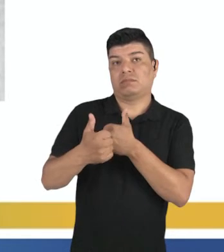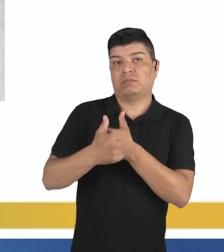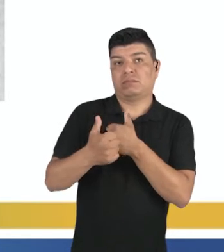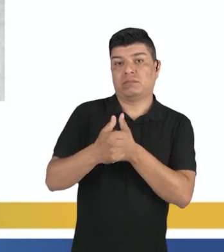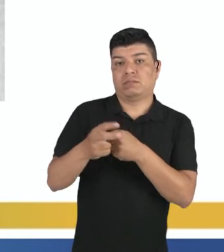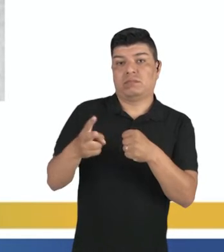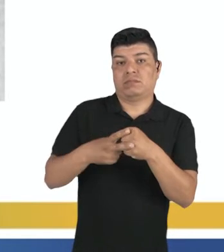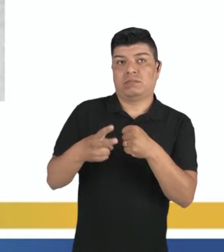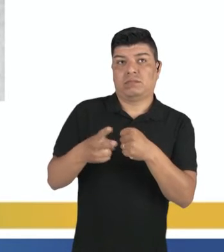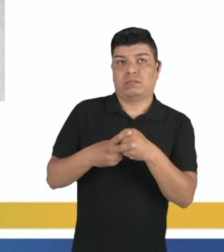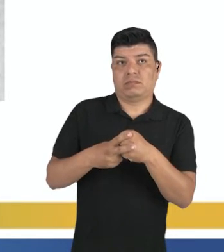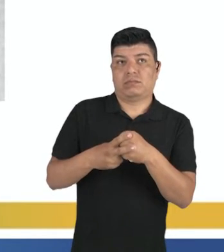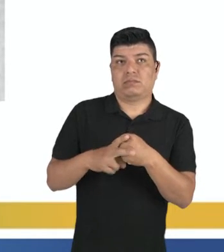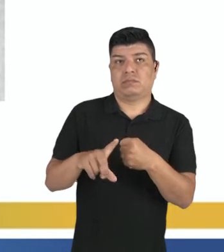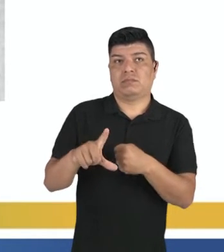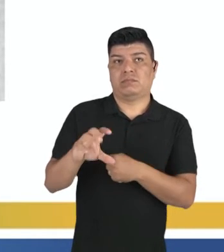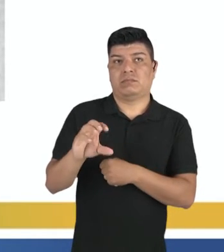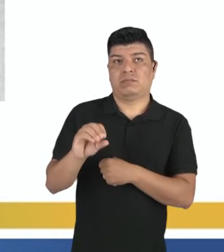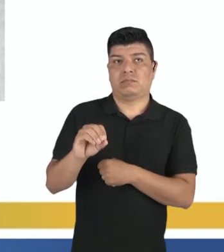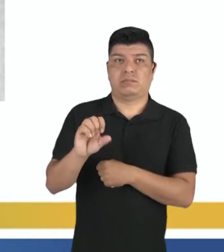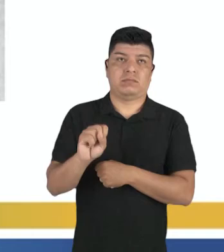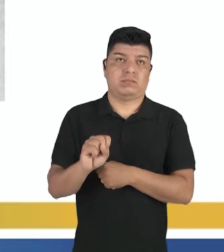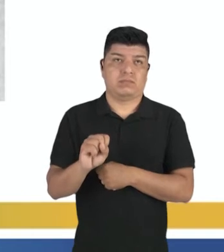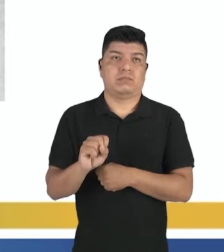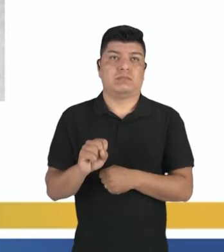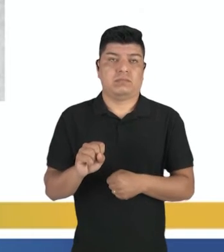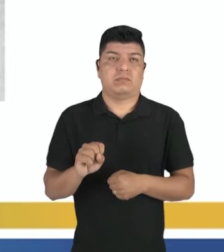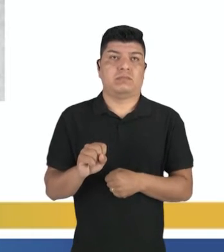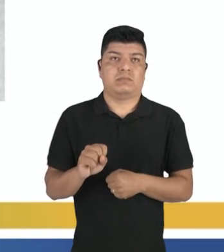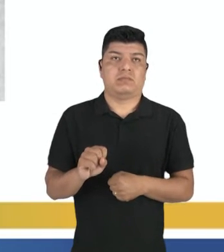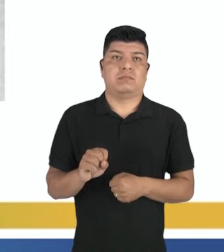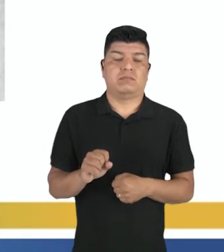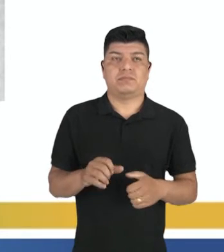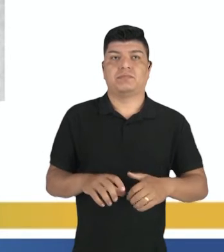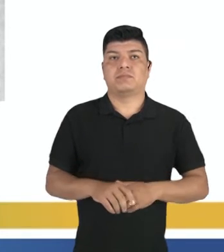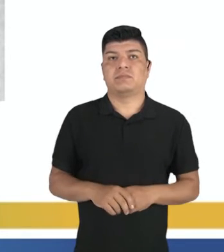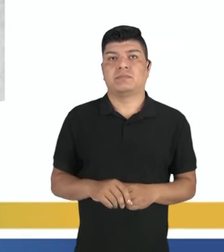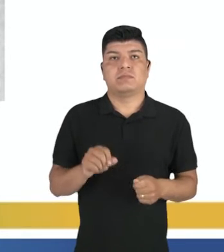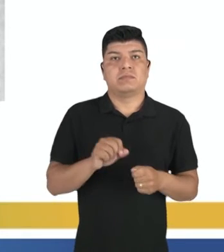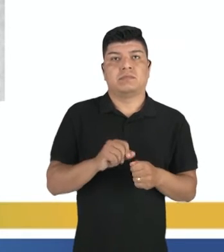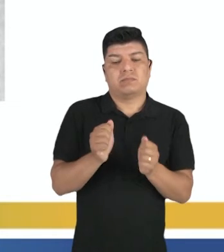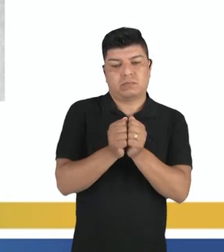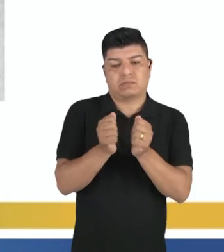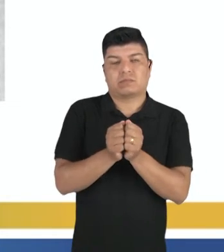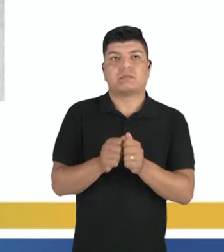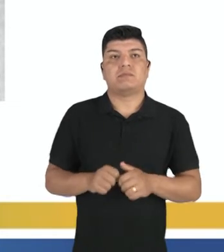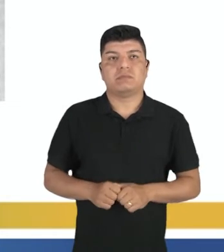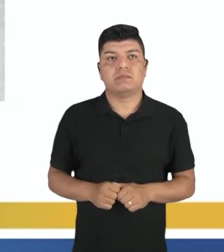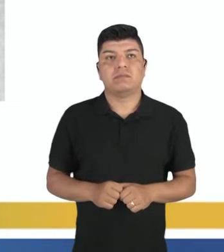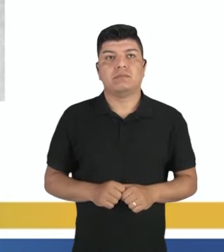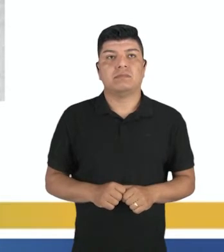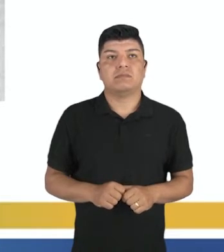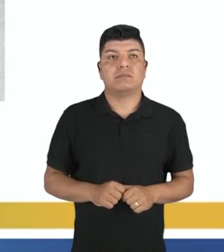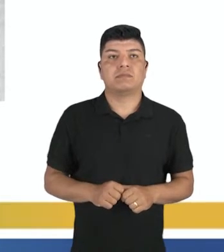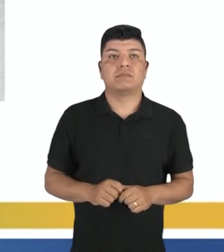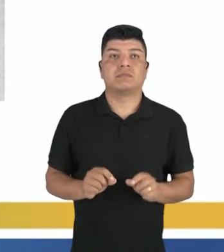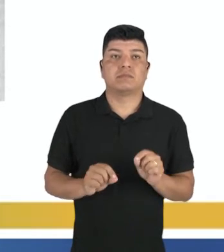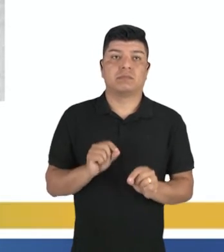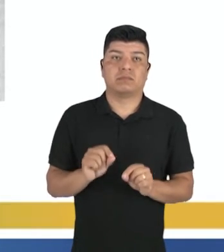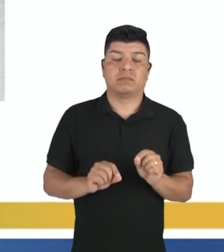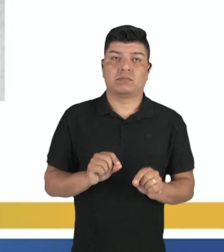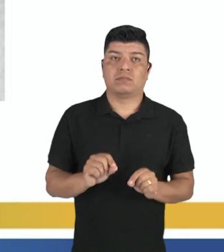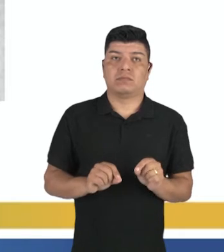dos verbos, ó, los, o, a, os, as, los, las, que vai fazendo a junção, ok? Eles servem